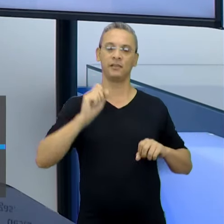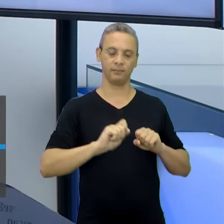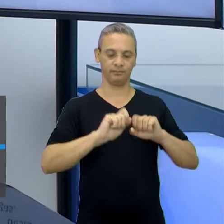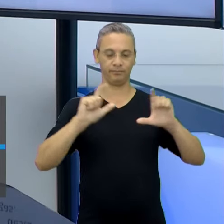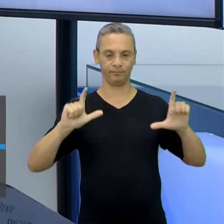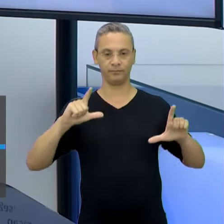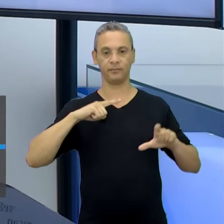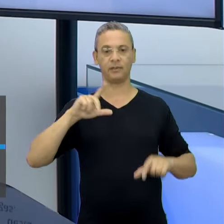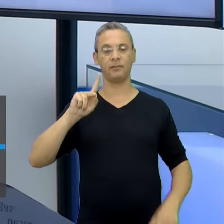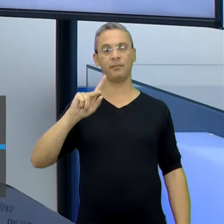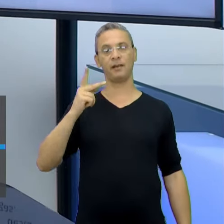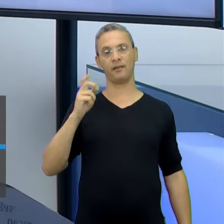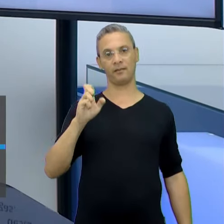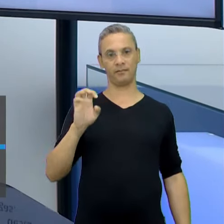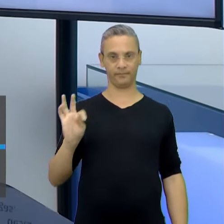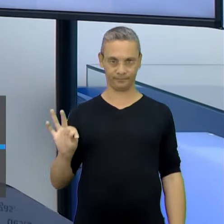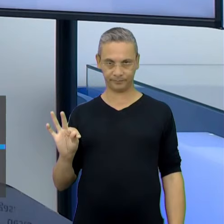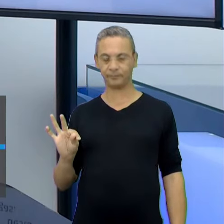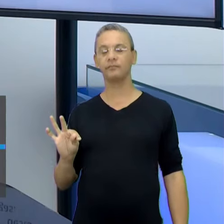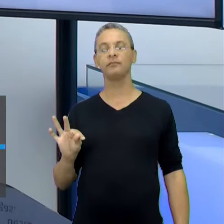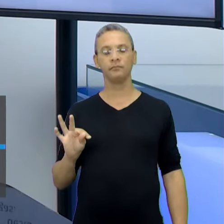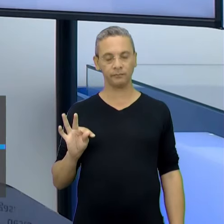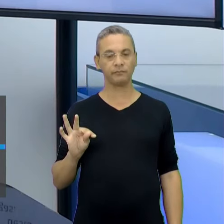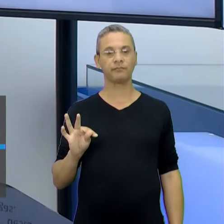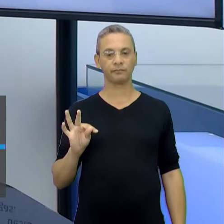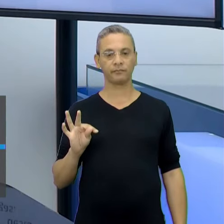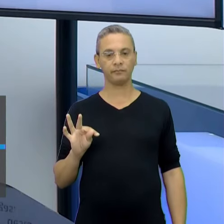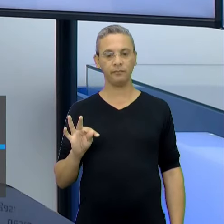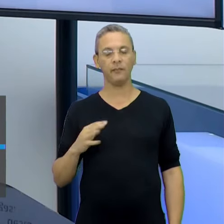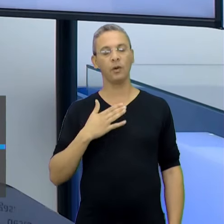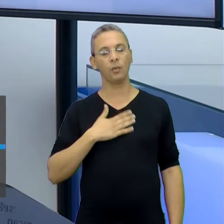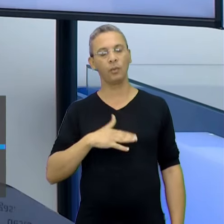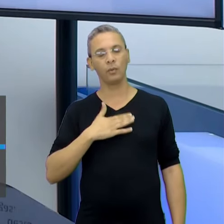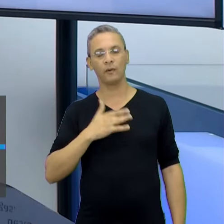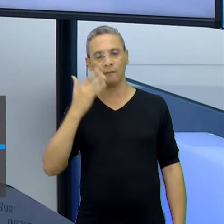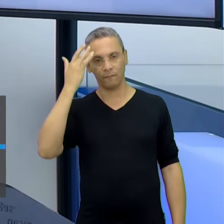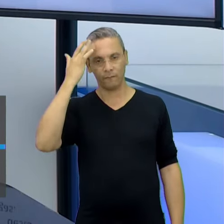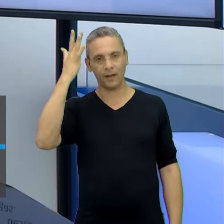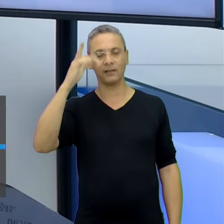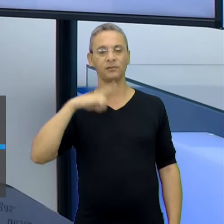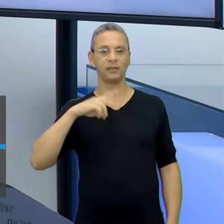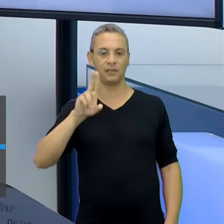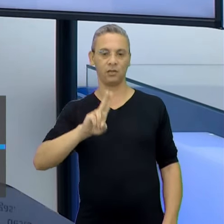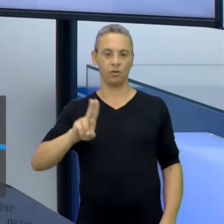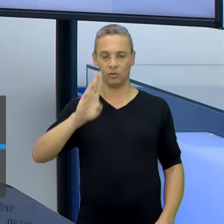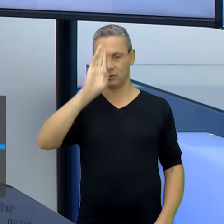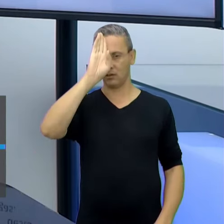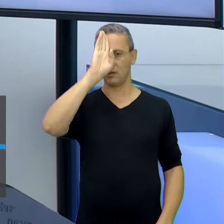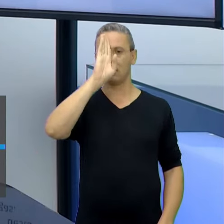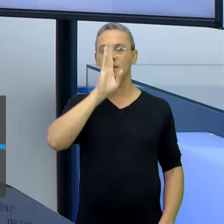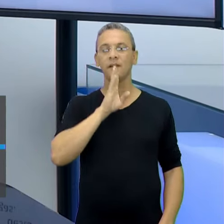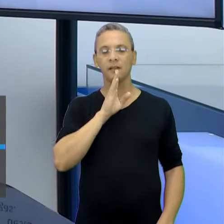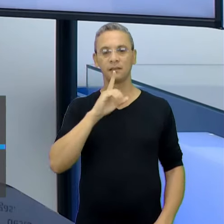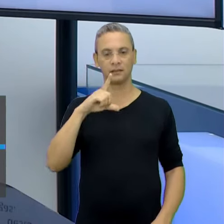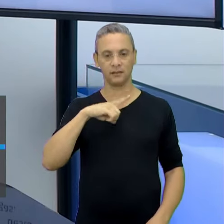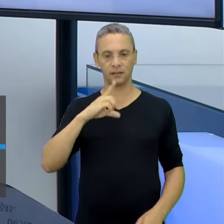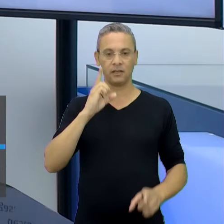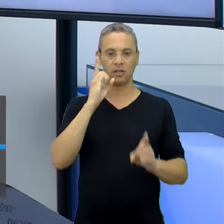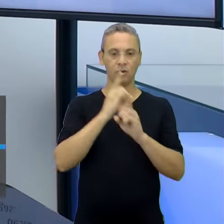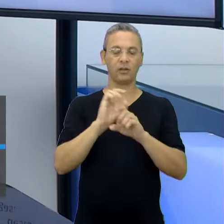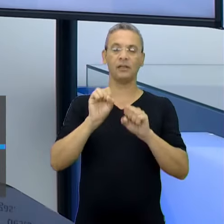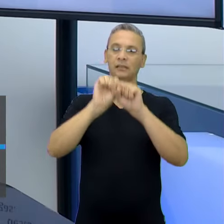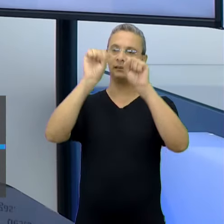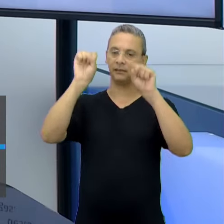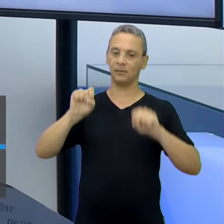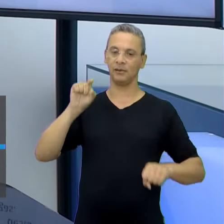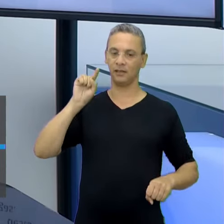o simulador FET que eu passei para vocês. É tranquilo, é fácil, é grátis, é só você clicar lá, você já vai encontrar